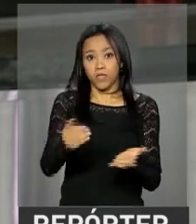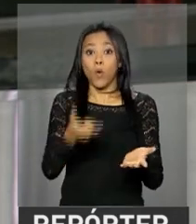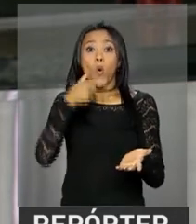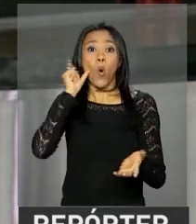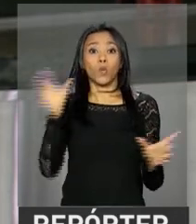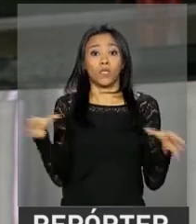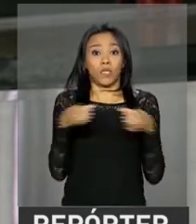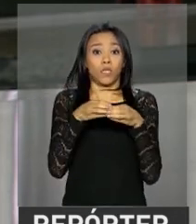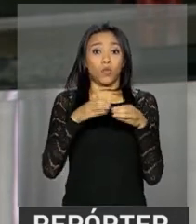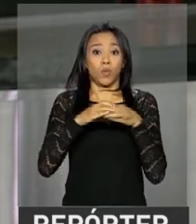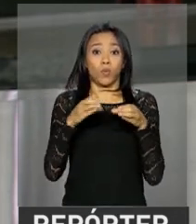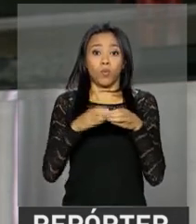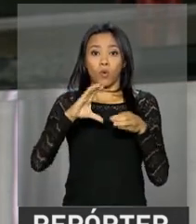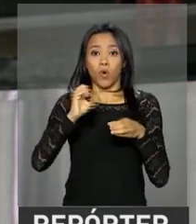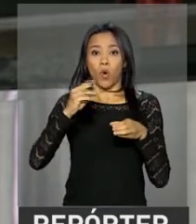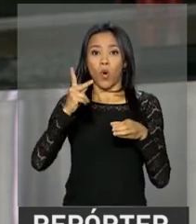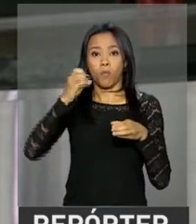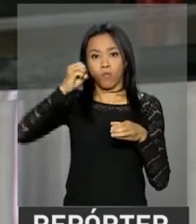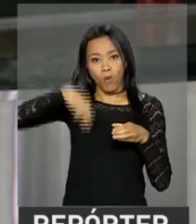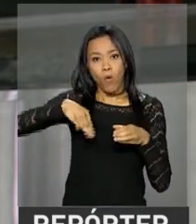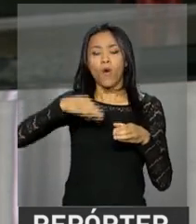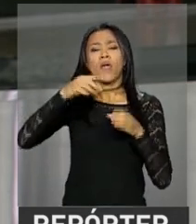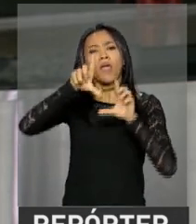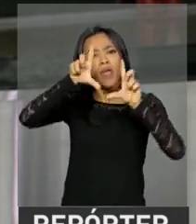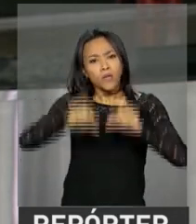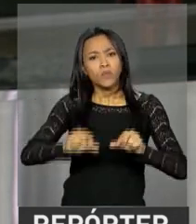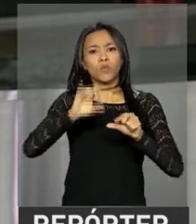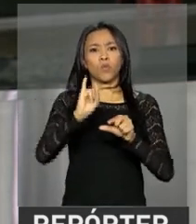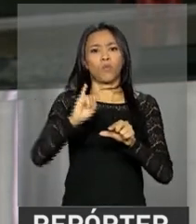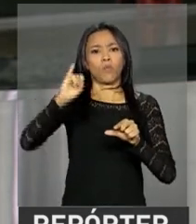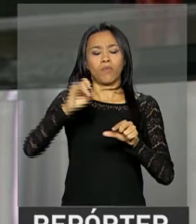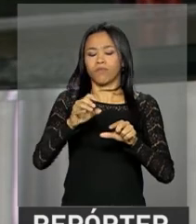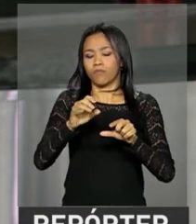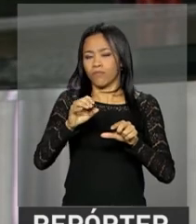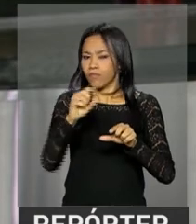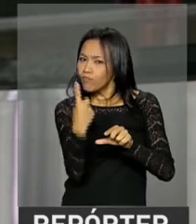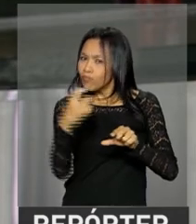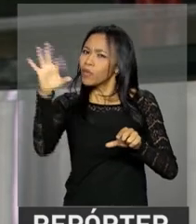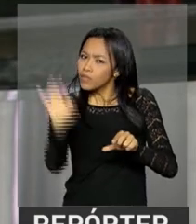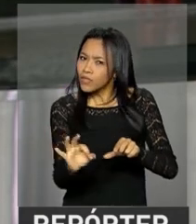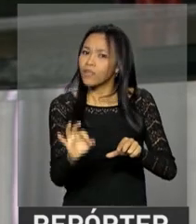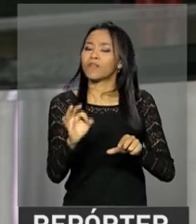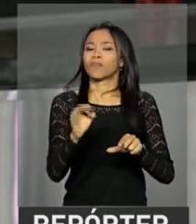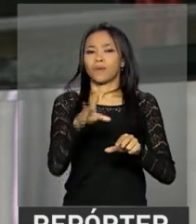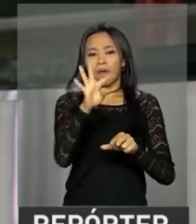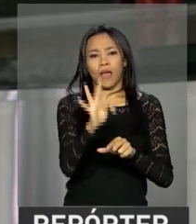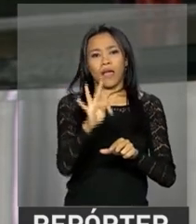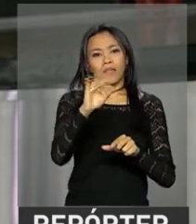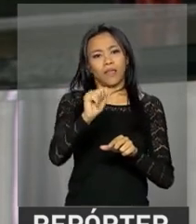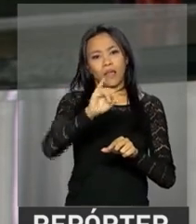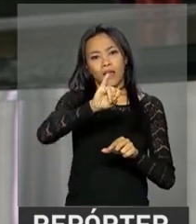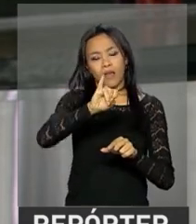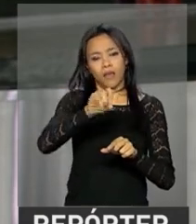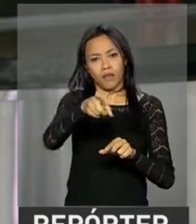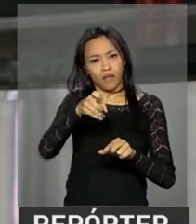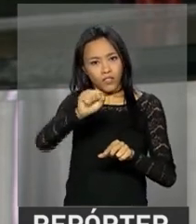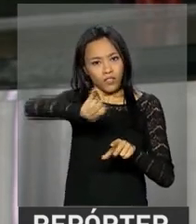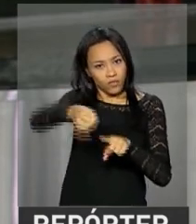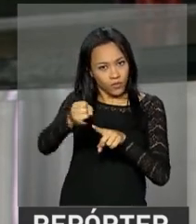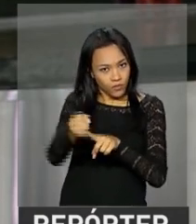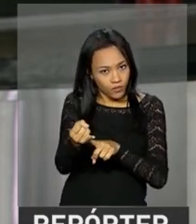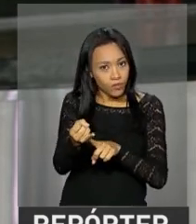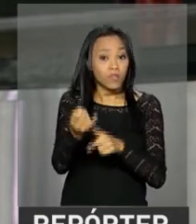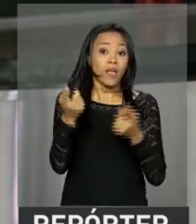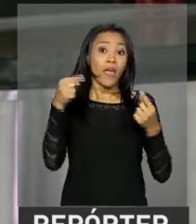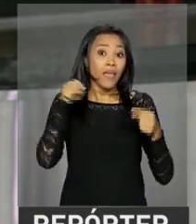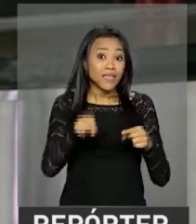monetária que reduziu em 1 por cento a taxa de juros que agora passa a ser de 10,25 por cento ao ano esse é o